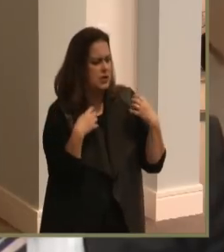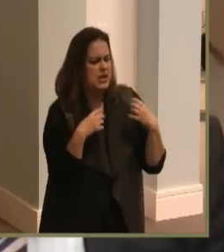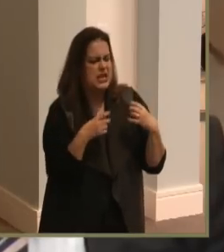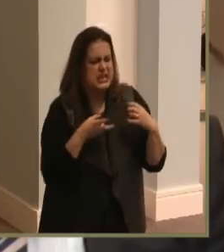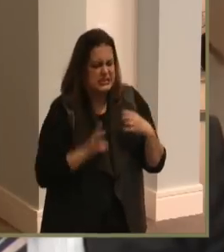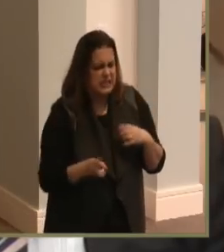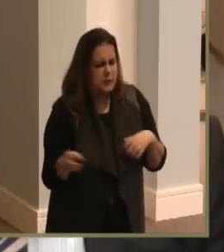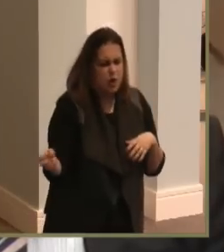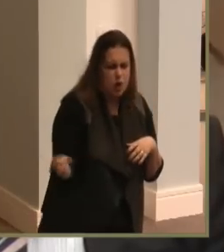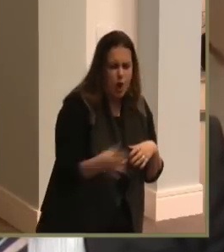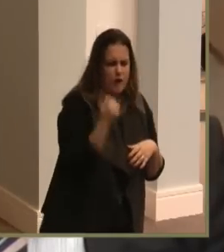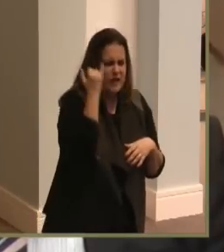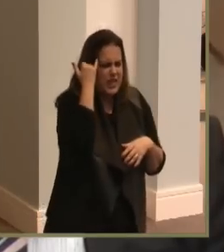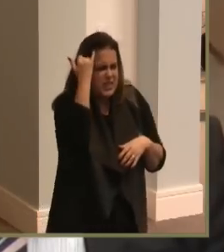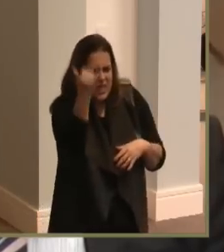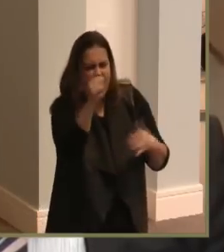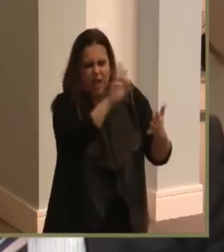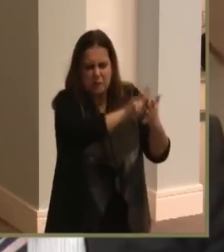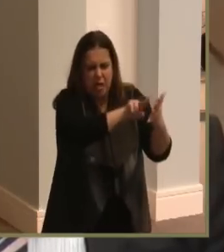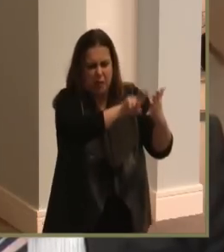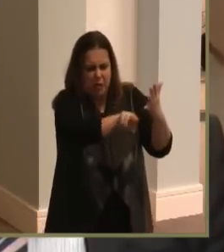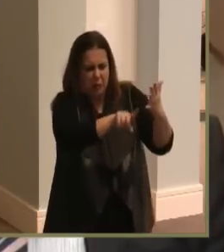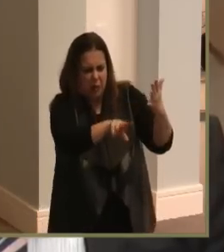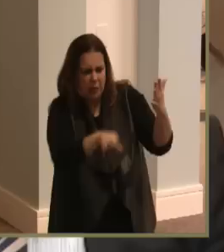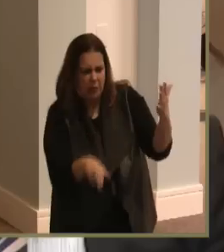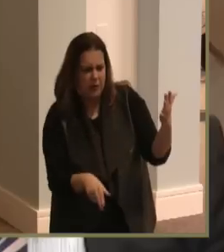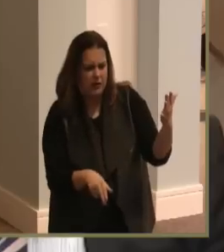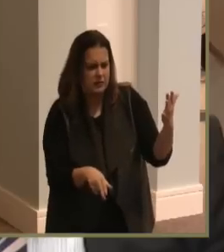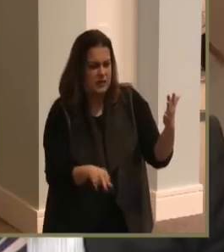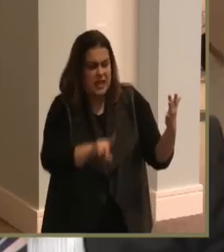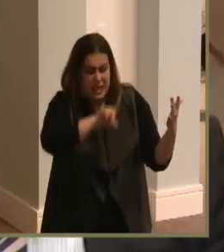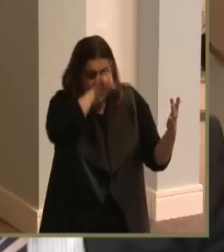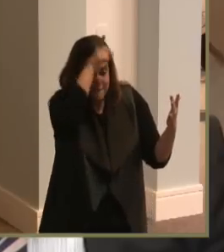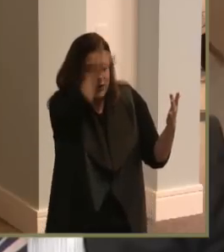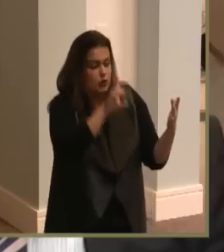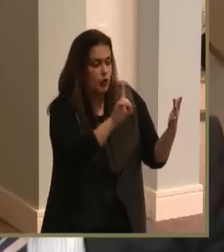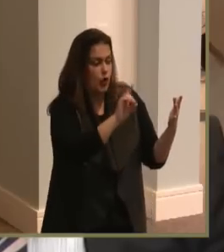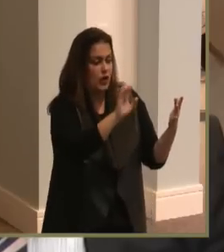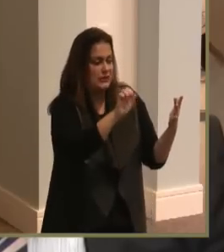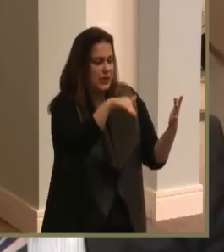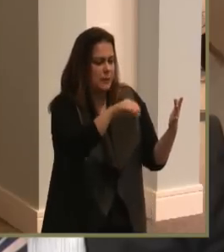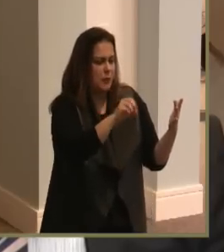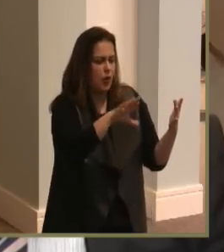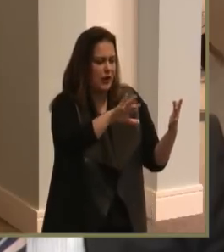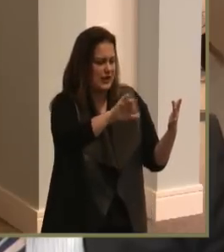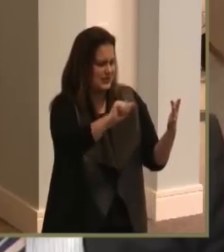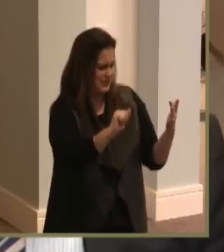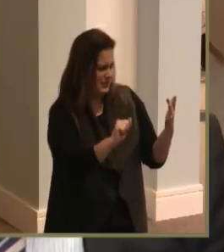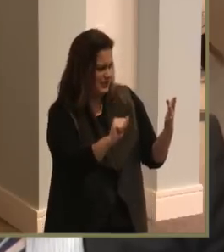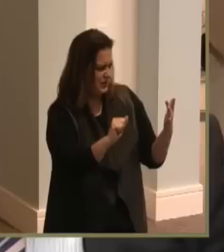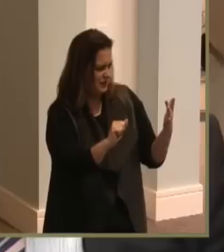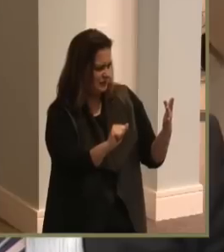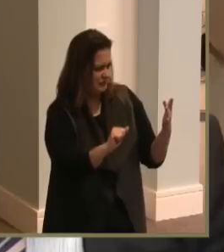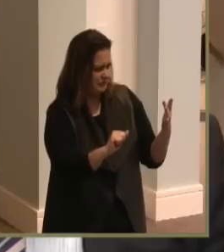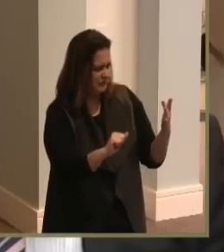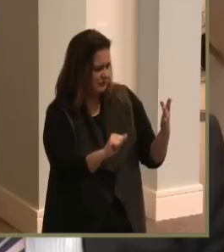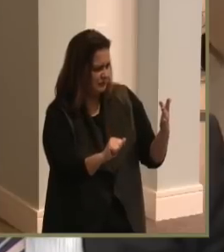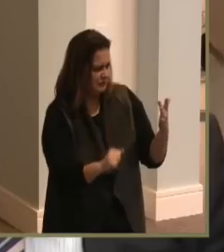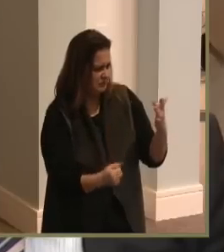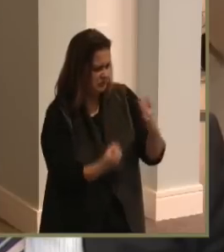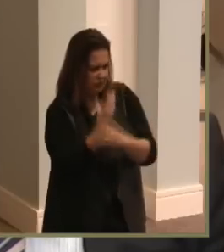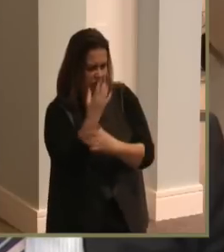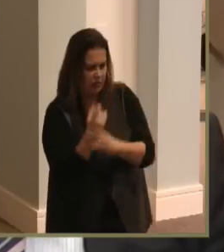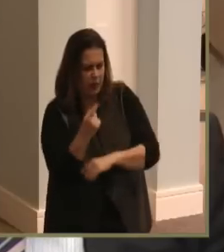ideias, inventando a democracia. Atenas se orgulhava de suas qualidades, mergulhadas no saber e nas